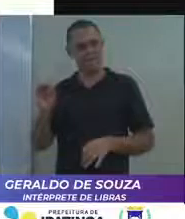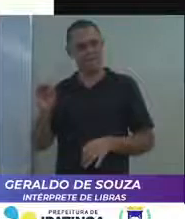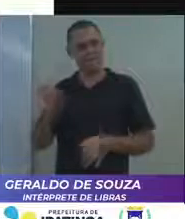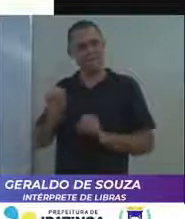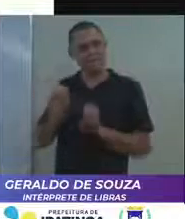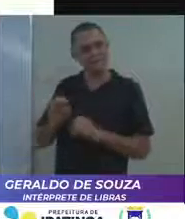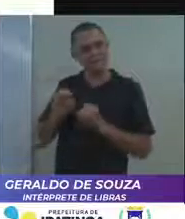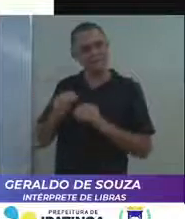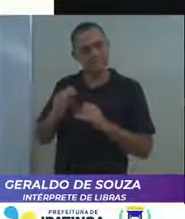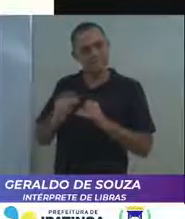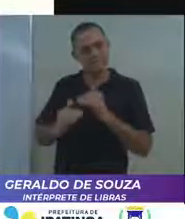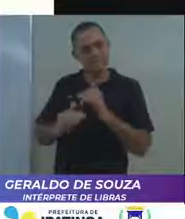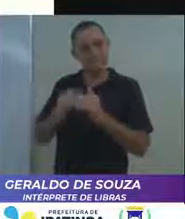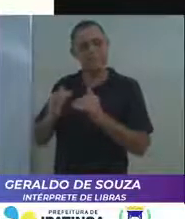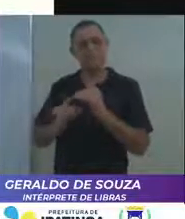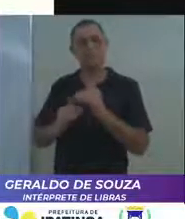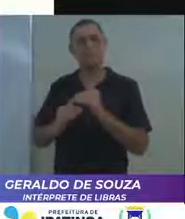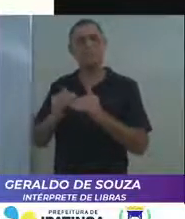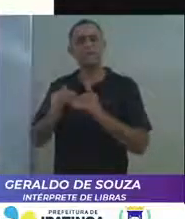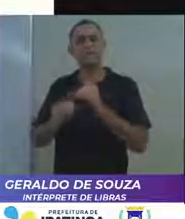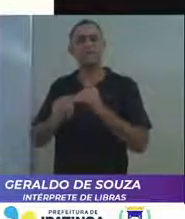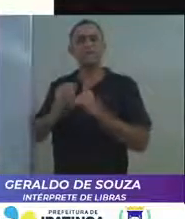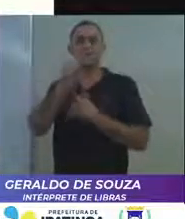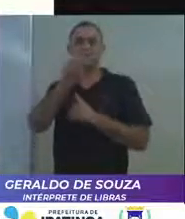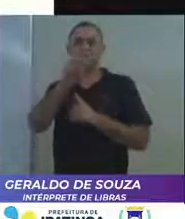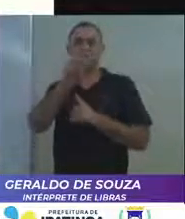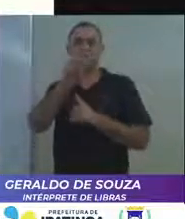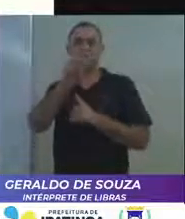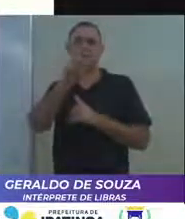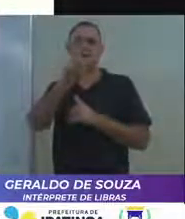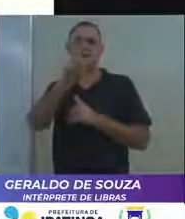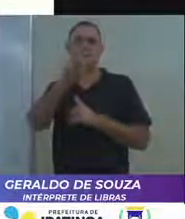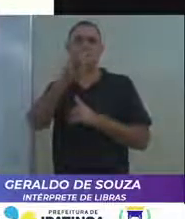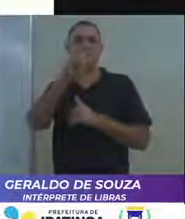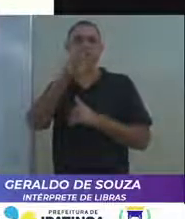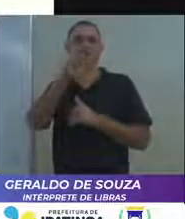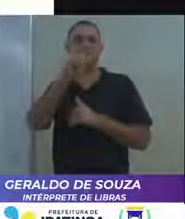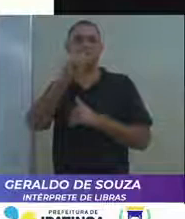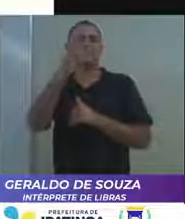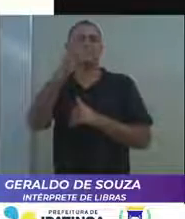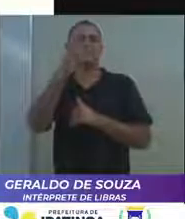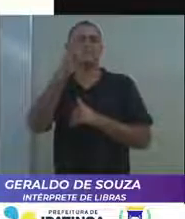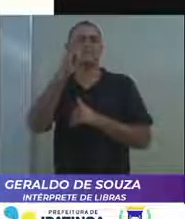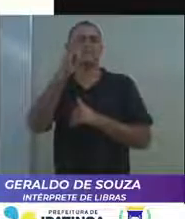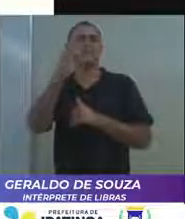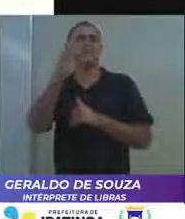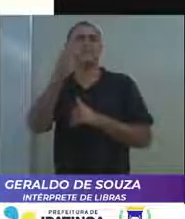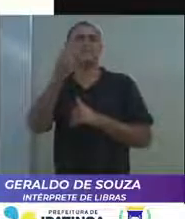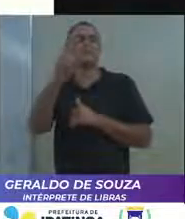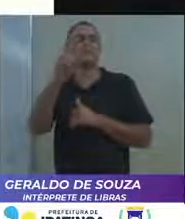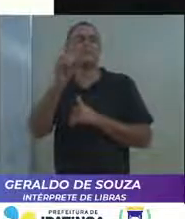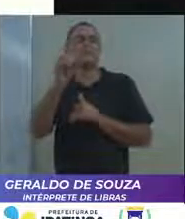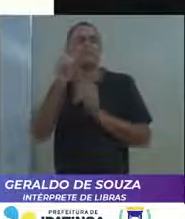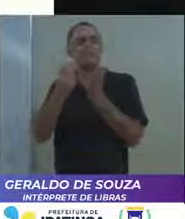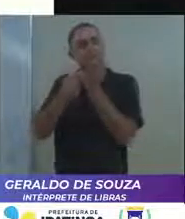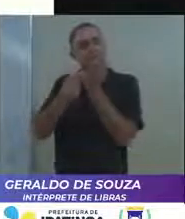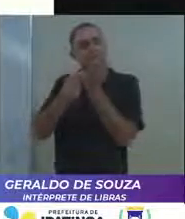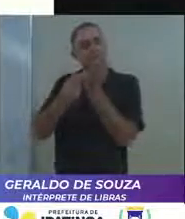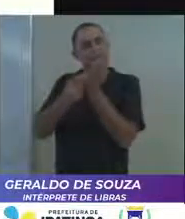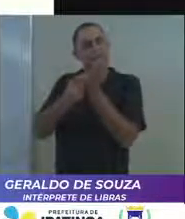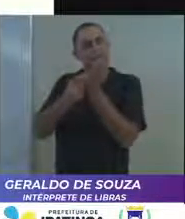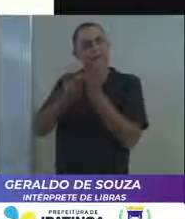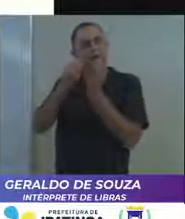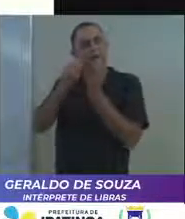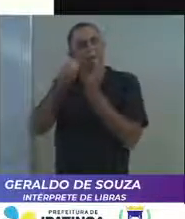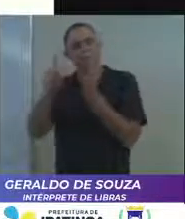na UFMG. Então, o resultado que a gente tem tido é super positivo. Os professores, ele é um aplicativo